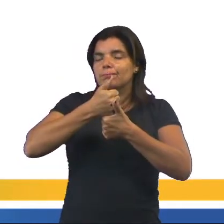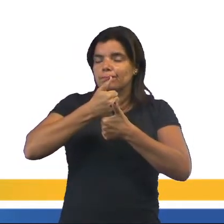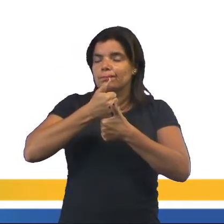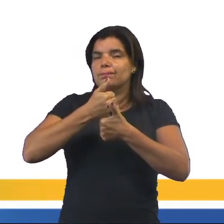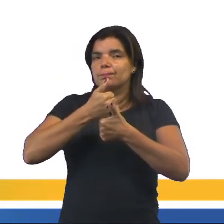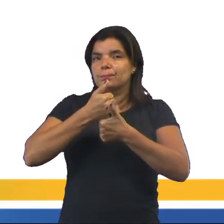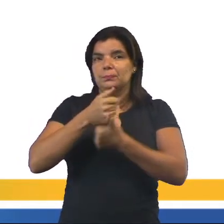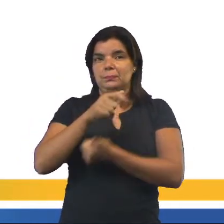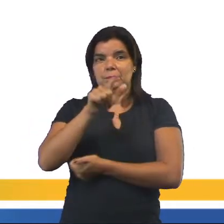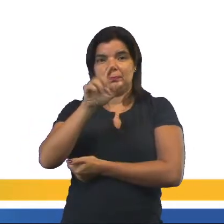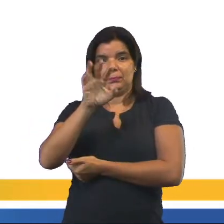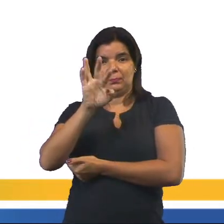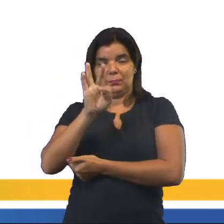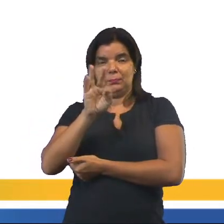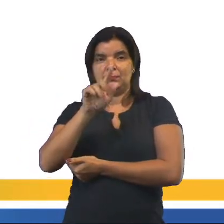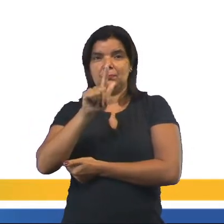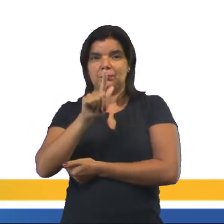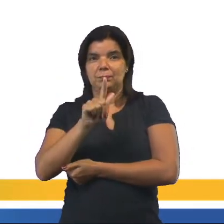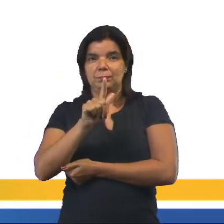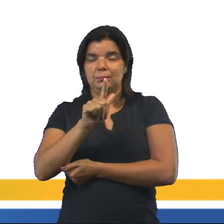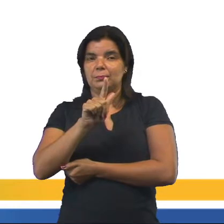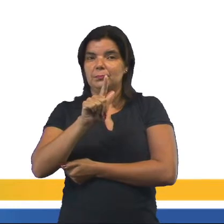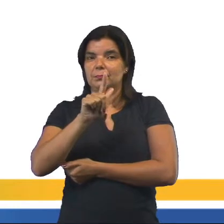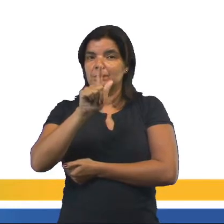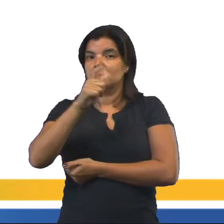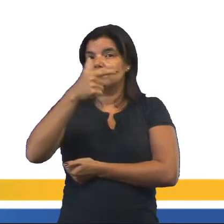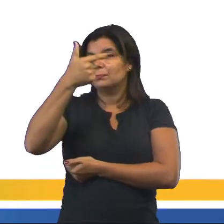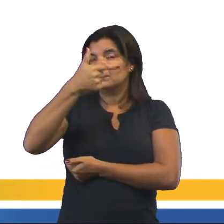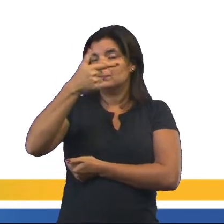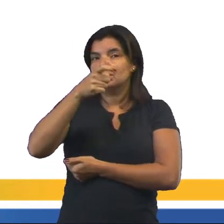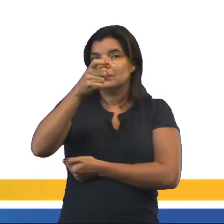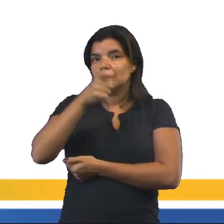Podemos substituir a tangente ao quadrado